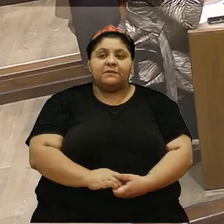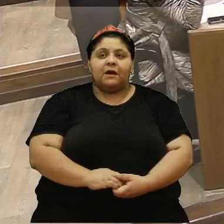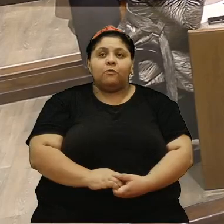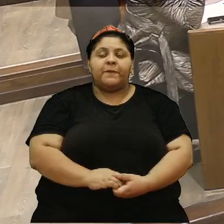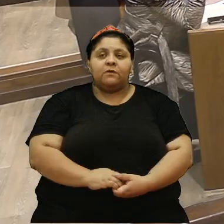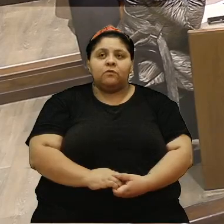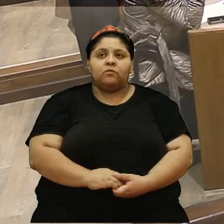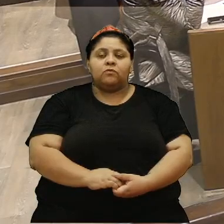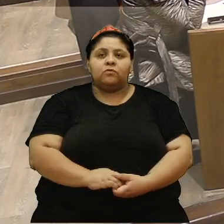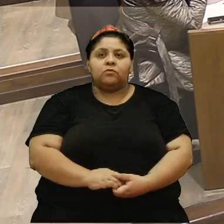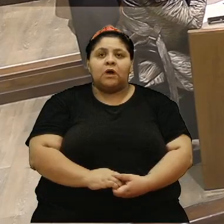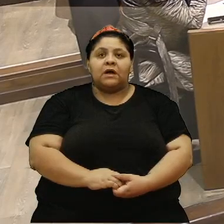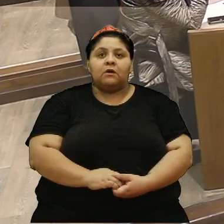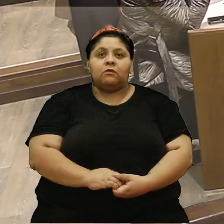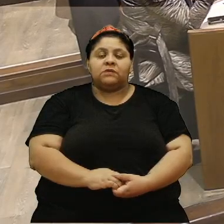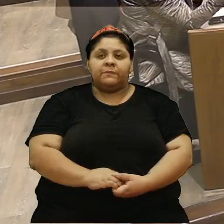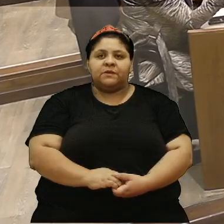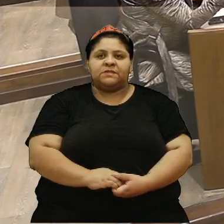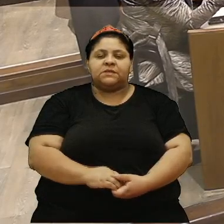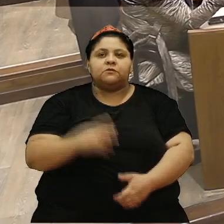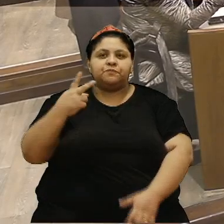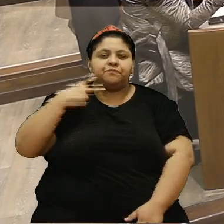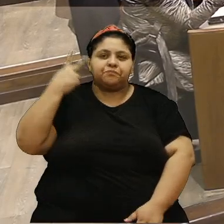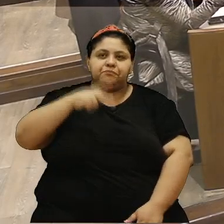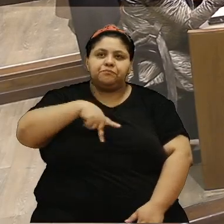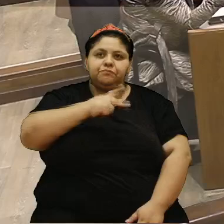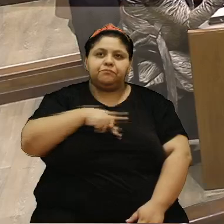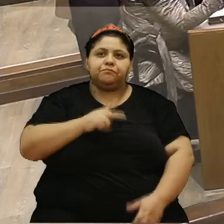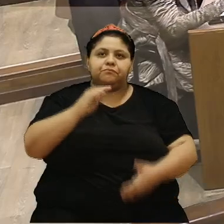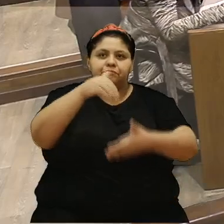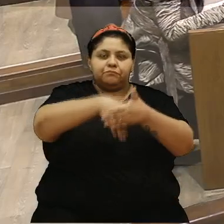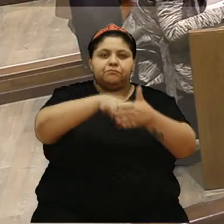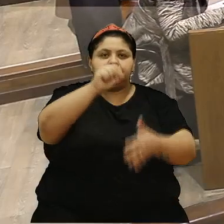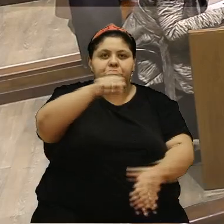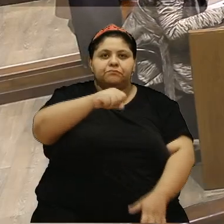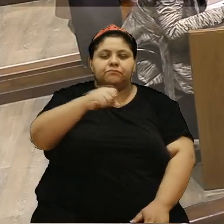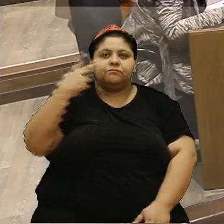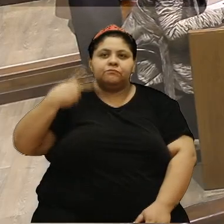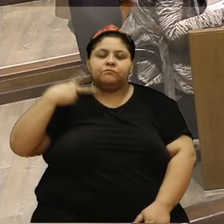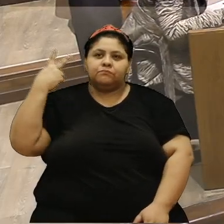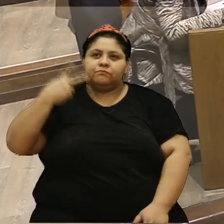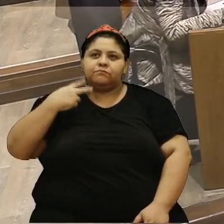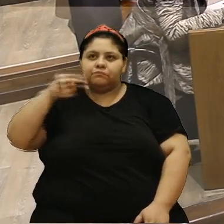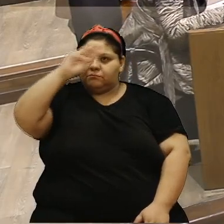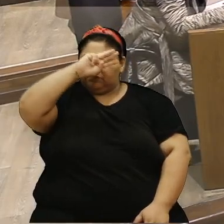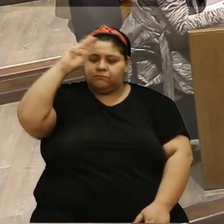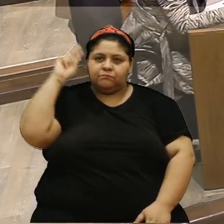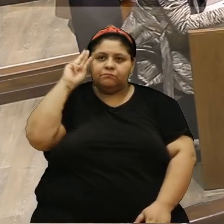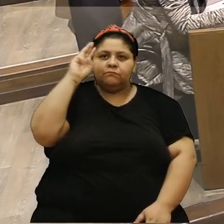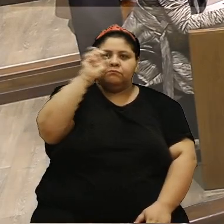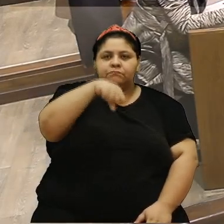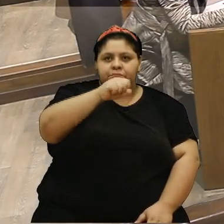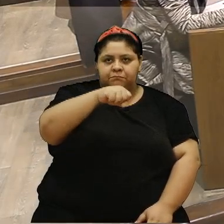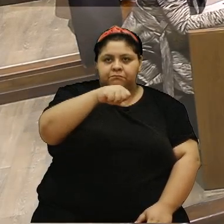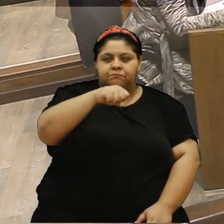Cláudio Libardi vota sim. Vereador Pedro Rodrigues vota Voto sim. sim, nobre presidente. Vereador Juliano Valim vota sim.